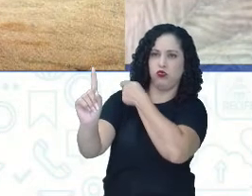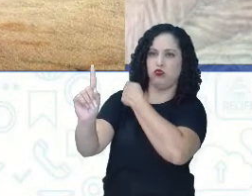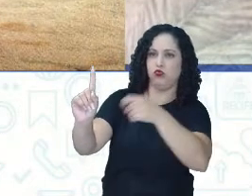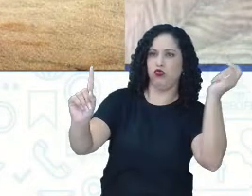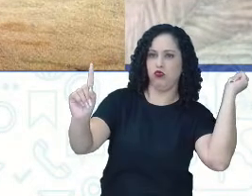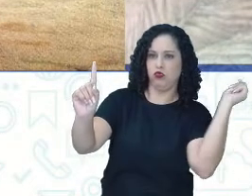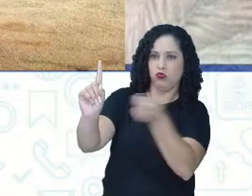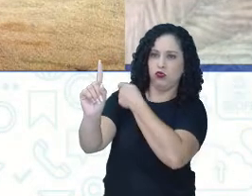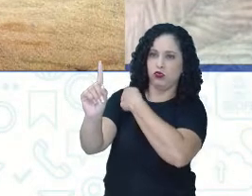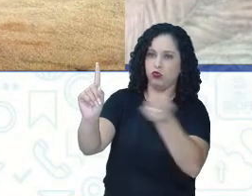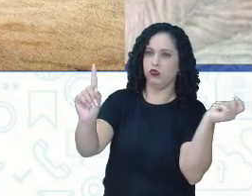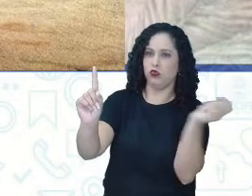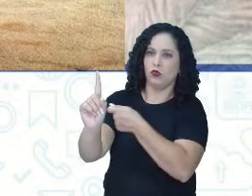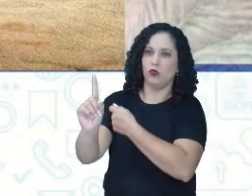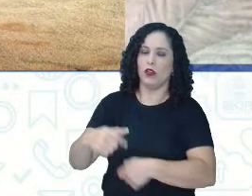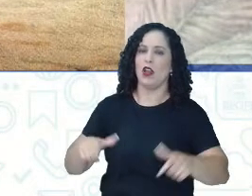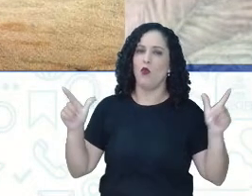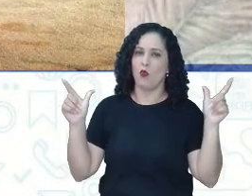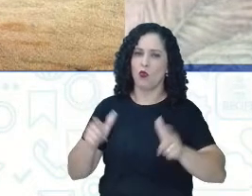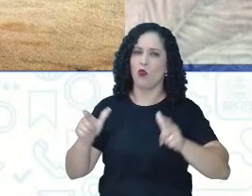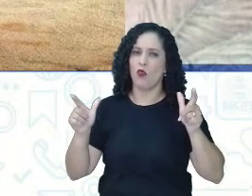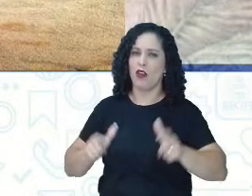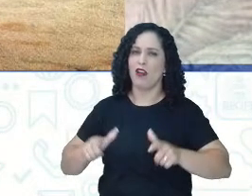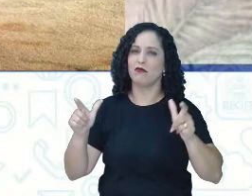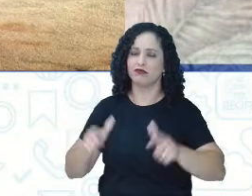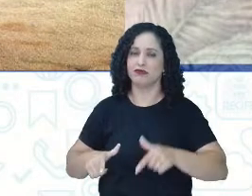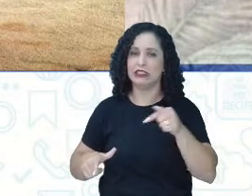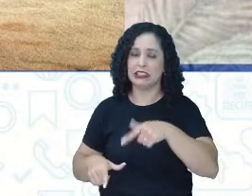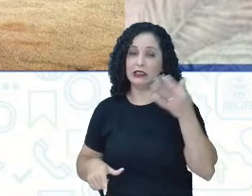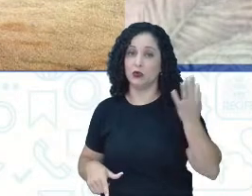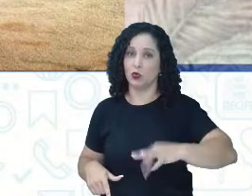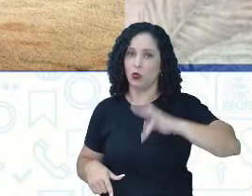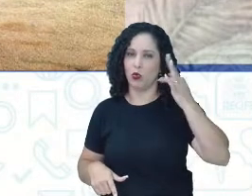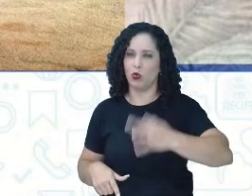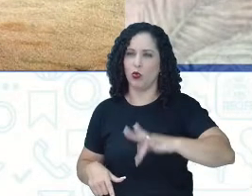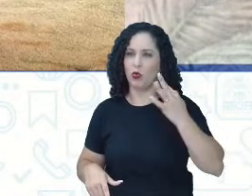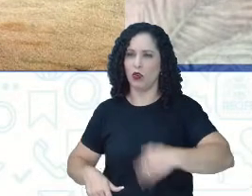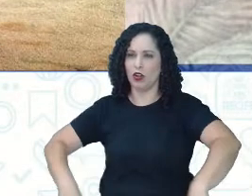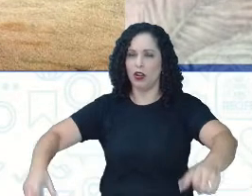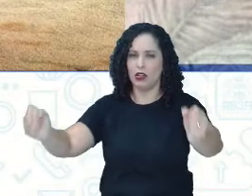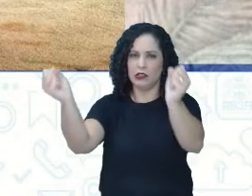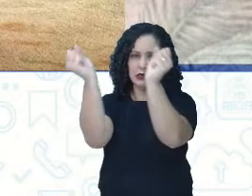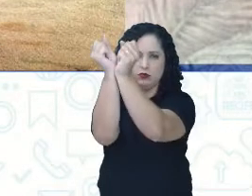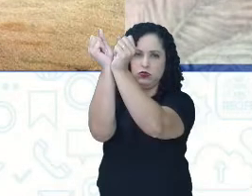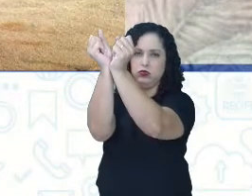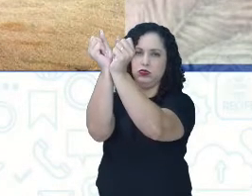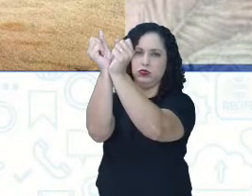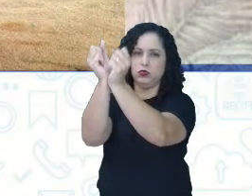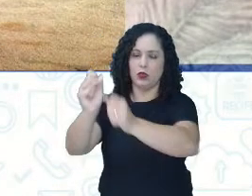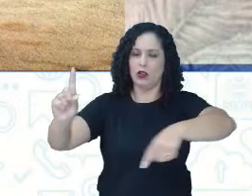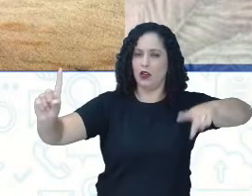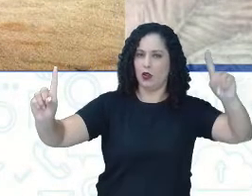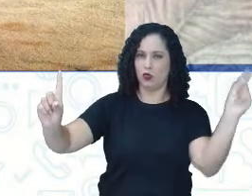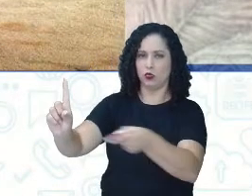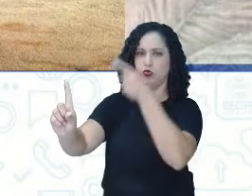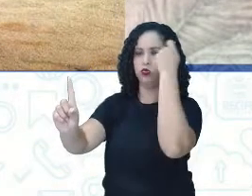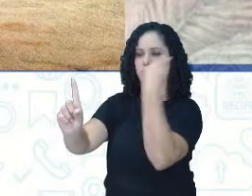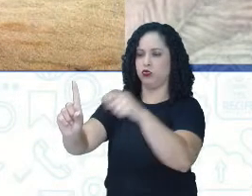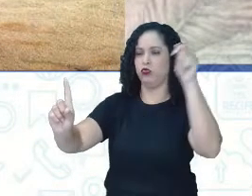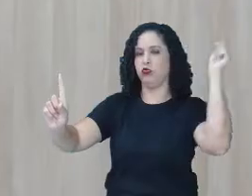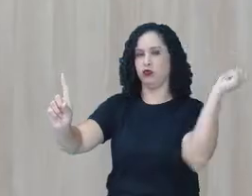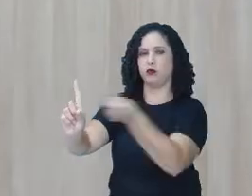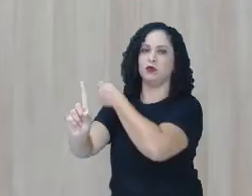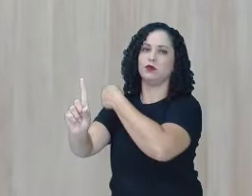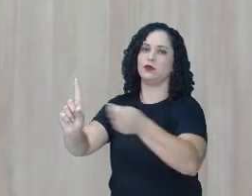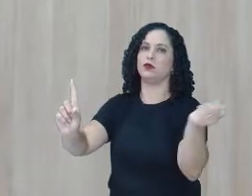da cidade, né, que era um instrumento de tortura, de prisão. Né? A gente tem sempre nas vilas, né, desde o período colonial,